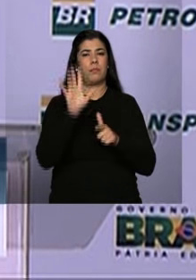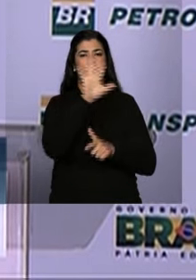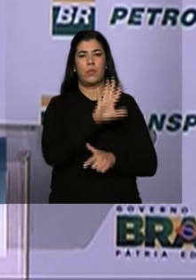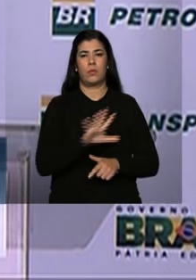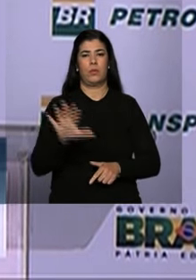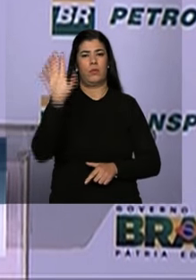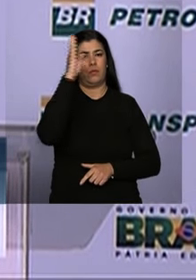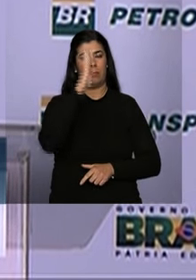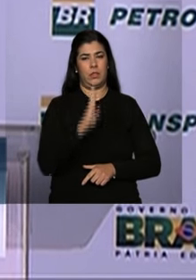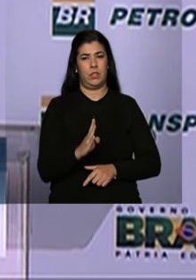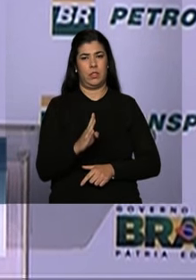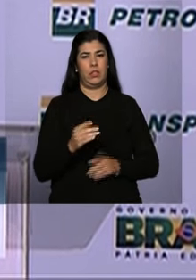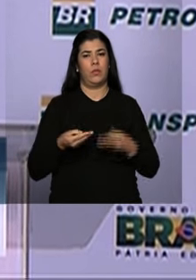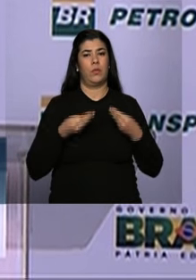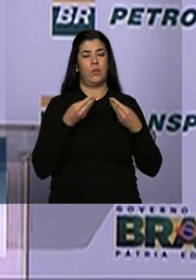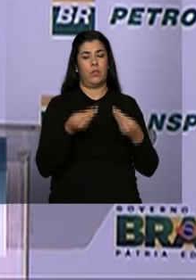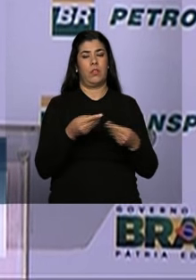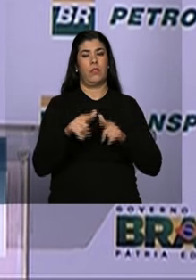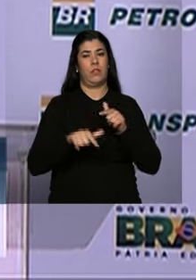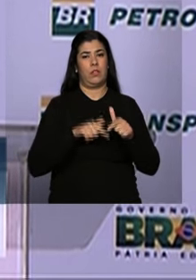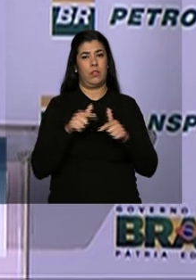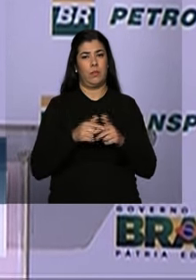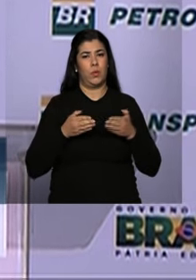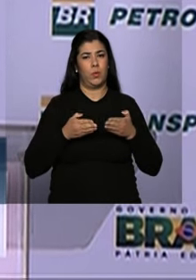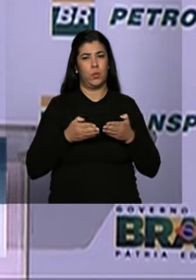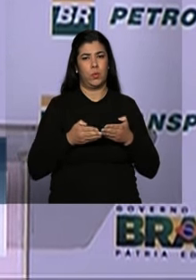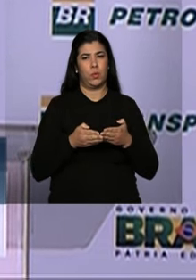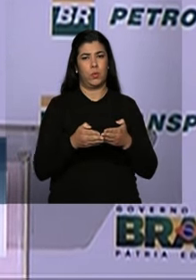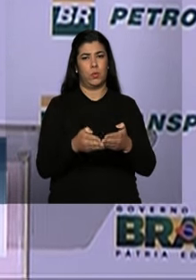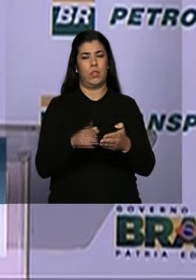navios que nós estamos entregando aqui no AES, todos eles